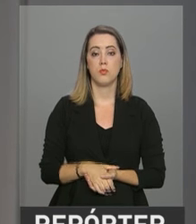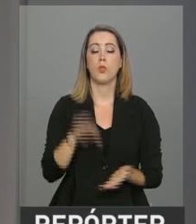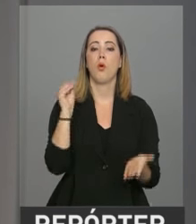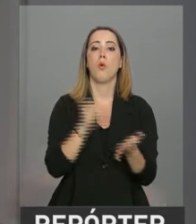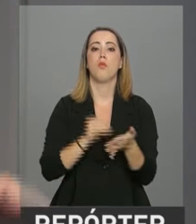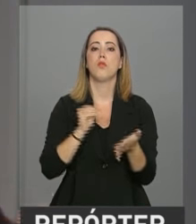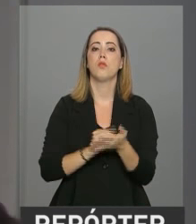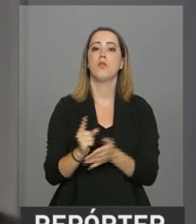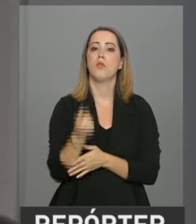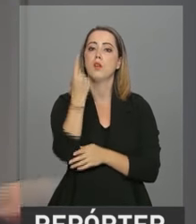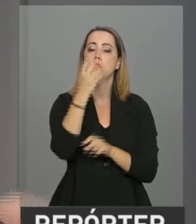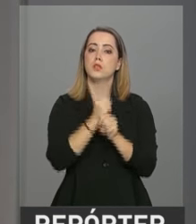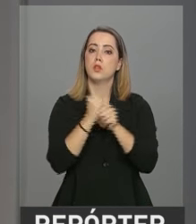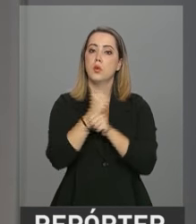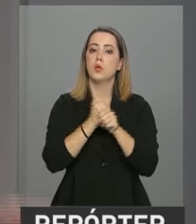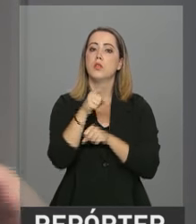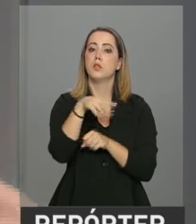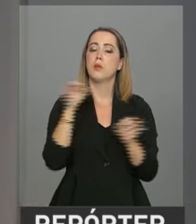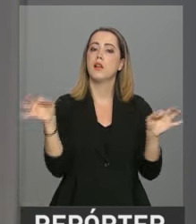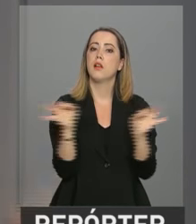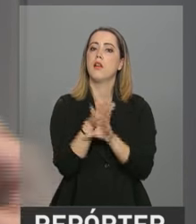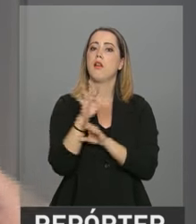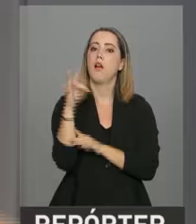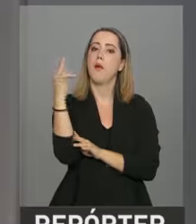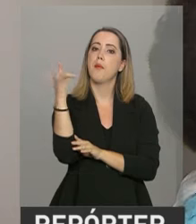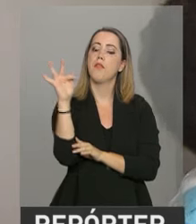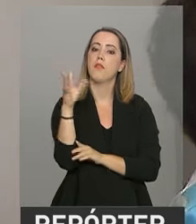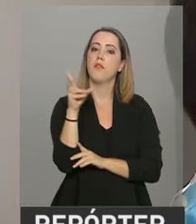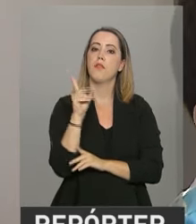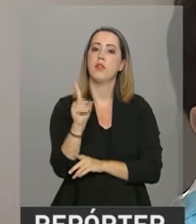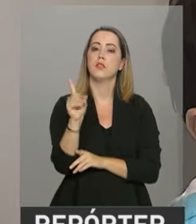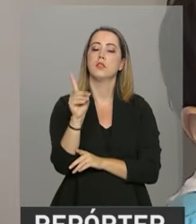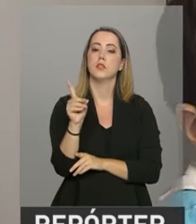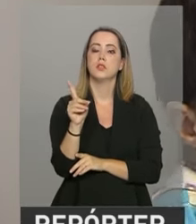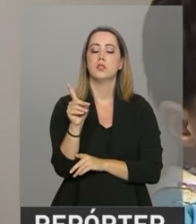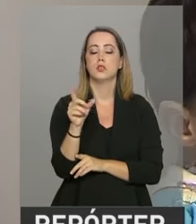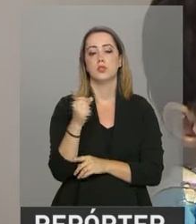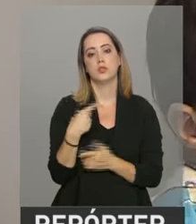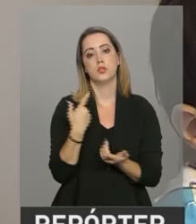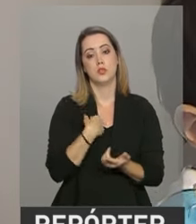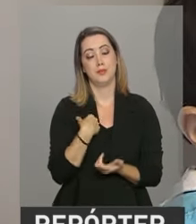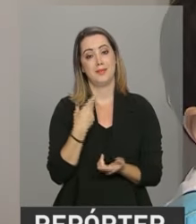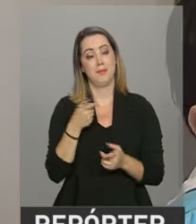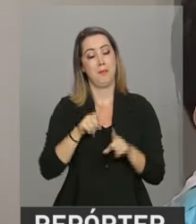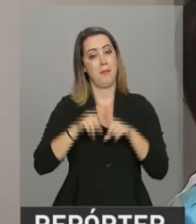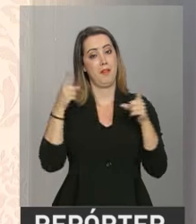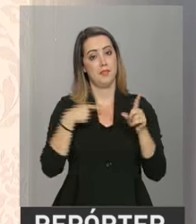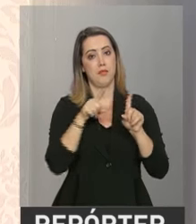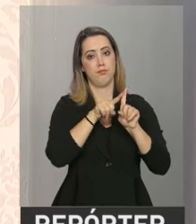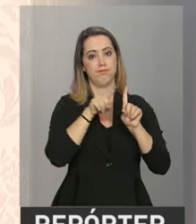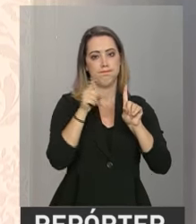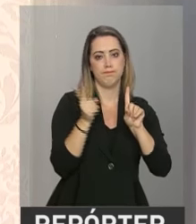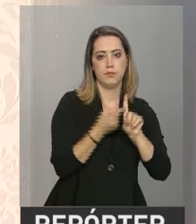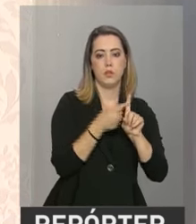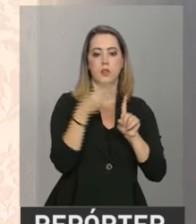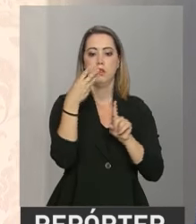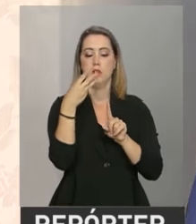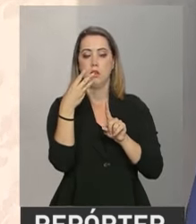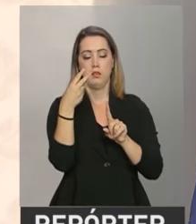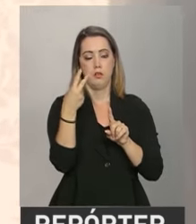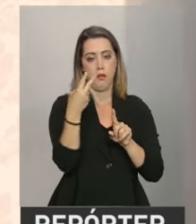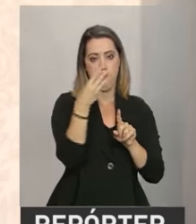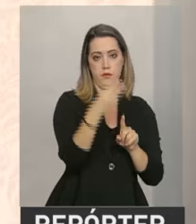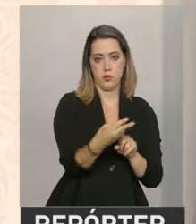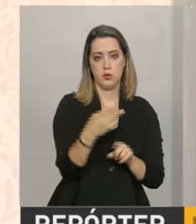Faltava um ano para Mariel terminar a faculdade de Direito quando ficou grávida aos 23 anos. Depois que virou mãe pela